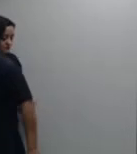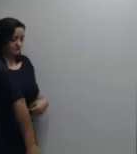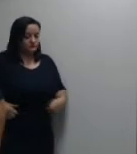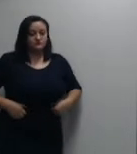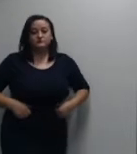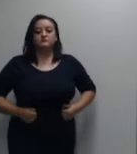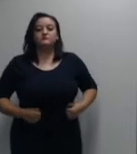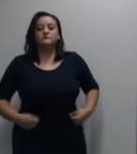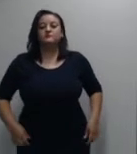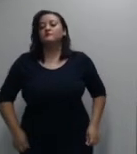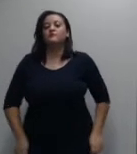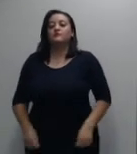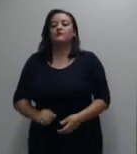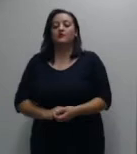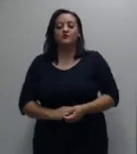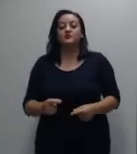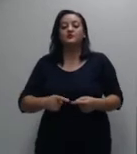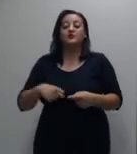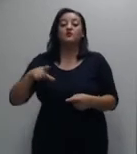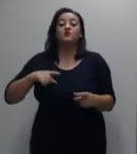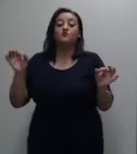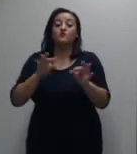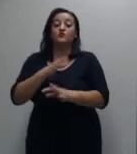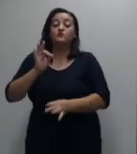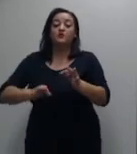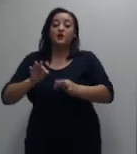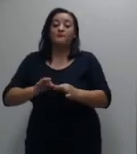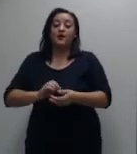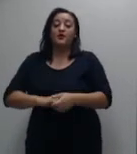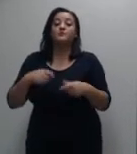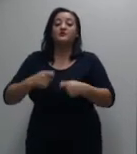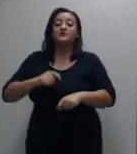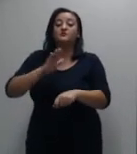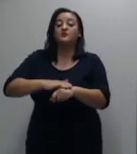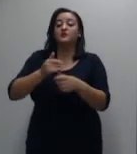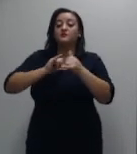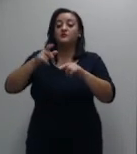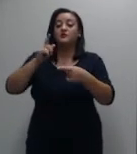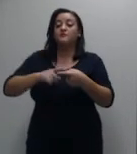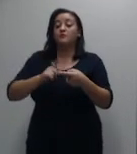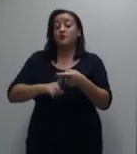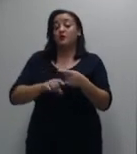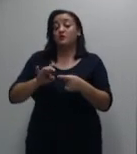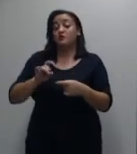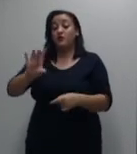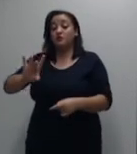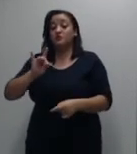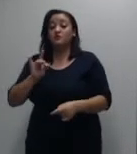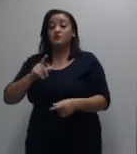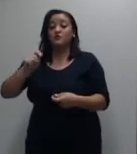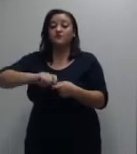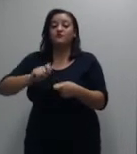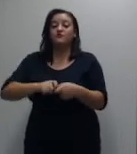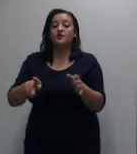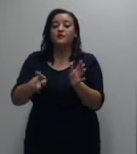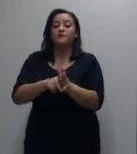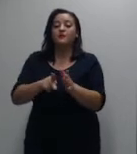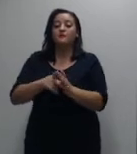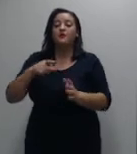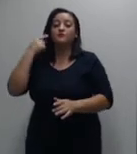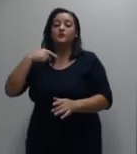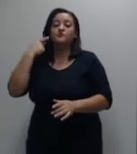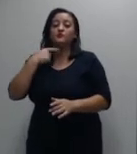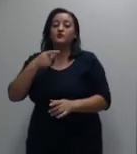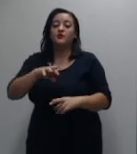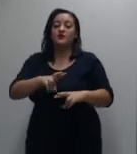é insuficiente para o valor porque primeiramente alternativa dada pelo próprio advogado pelo próprio jogado a